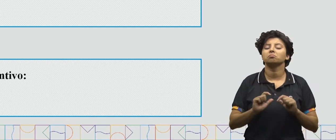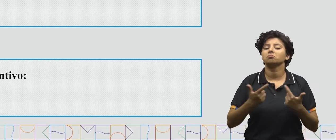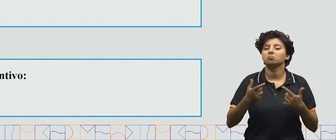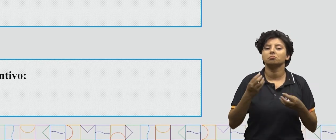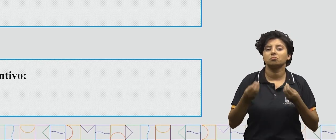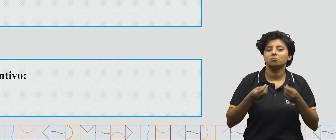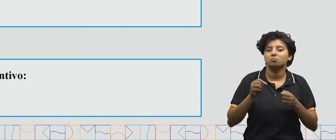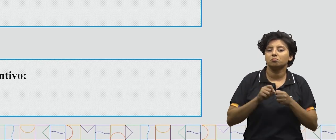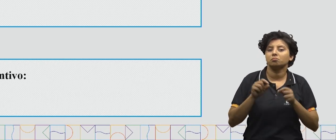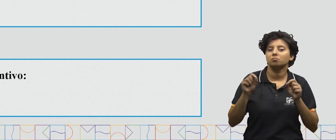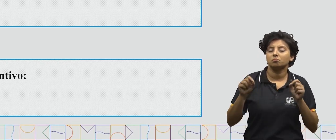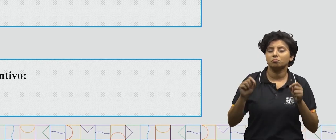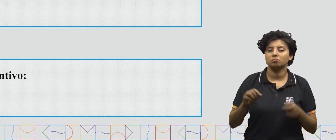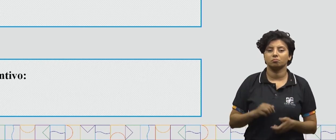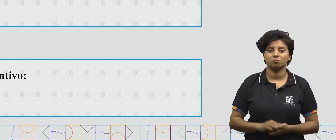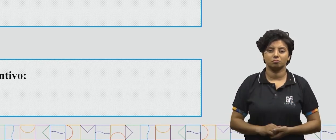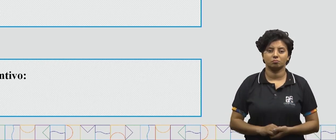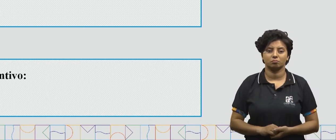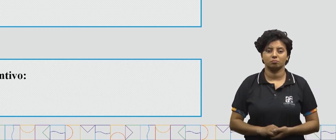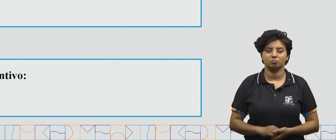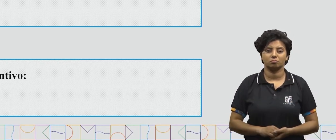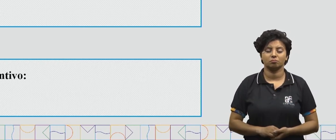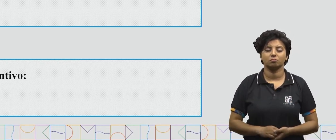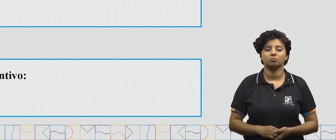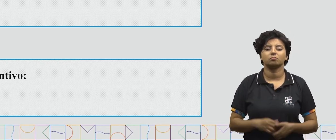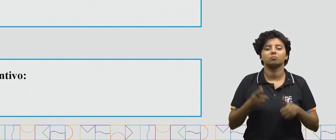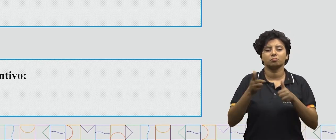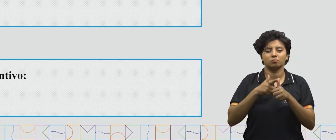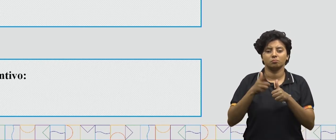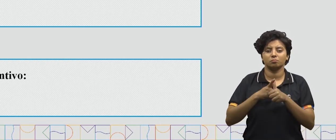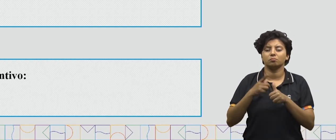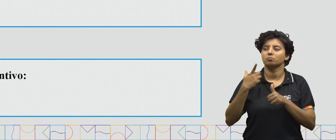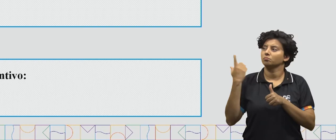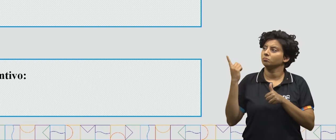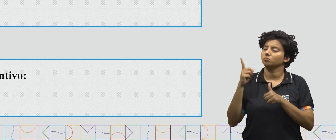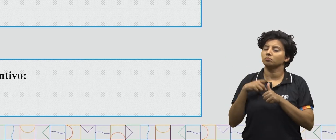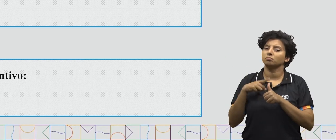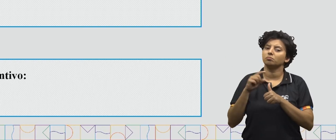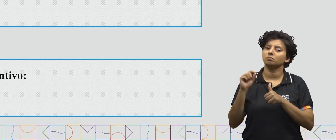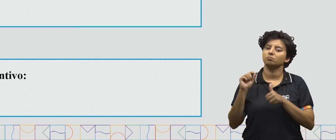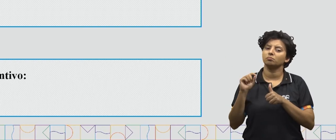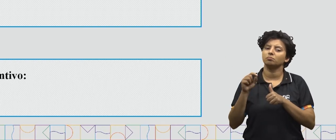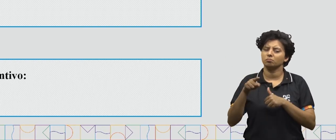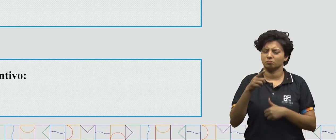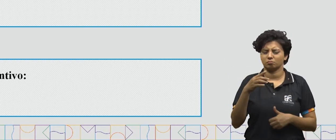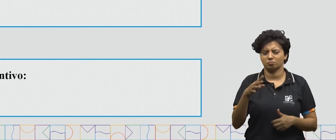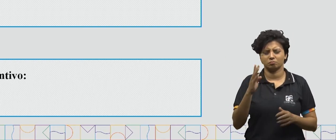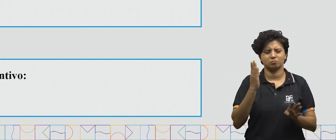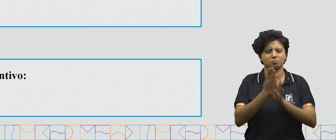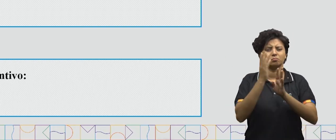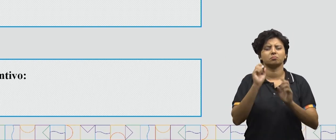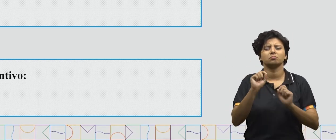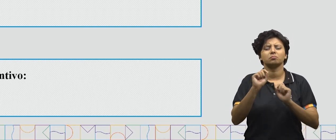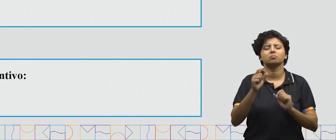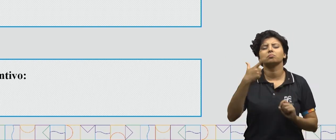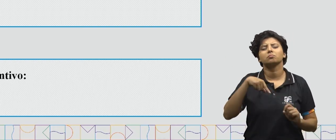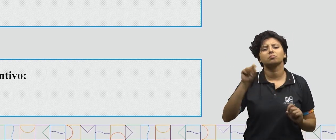função profissional, ou seja, verbo. Essa primeira profissão, essa primeira imagem, você consegue